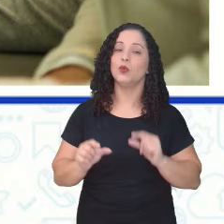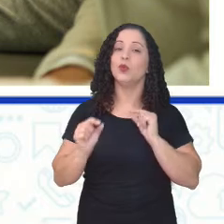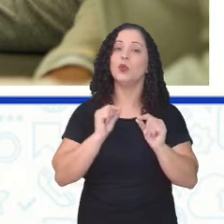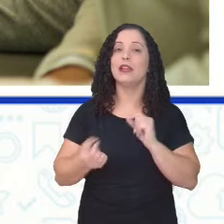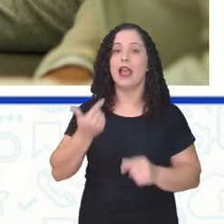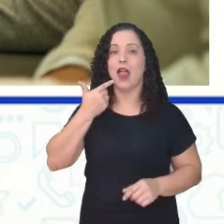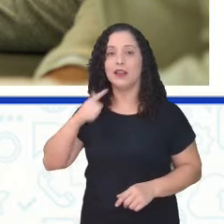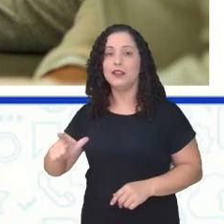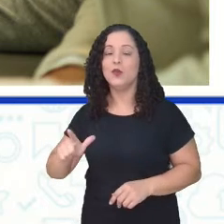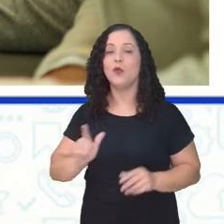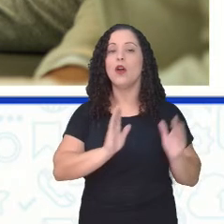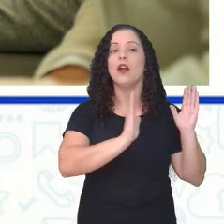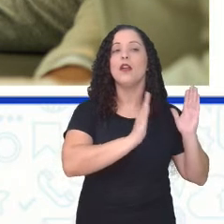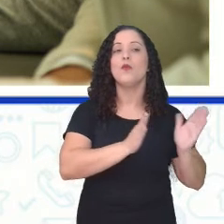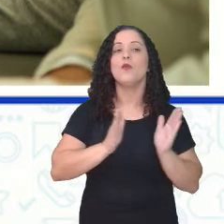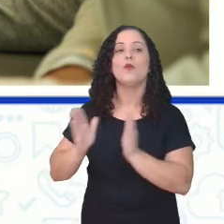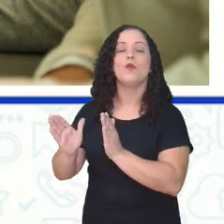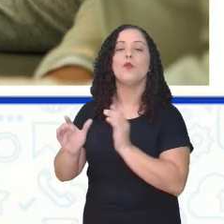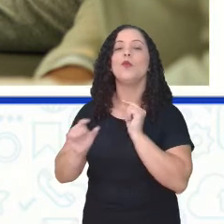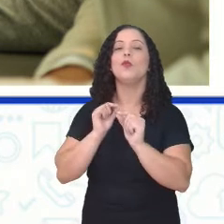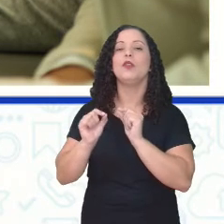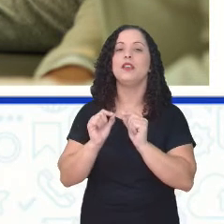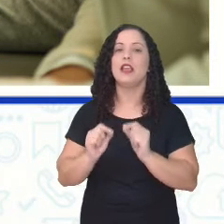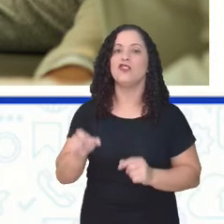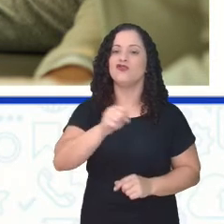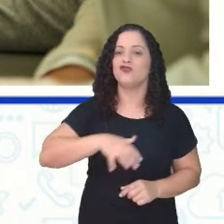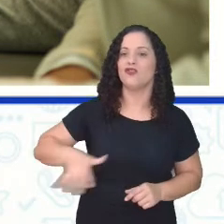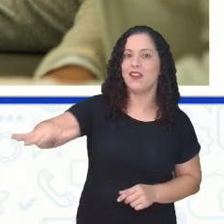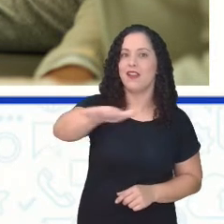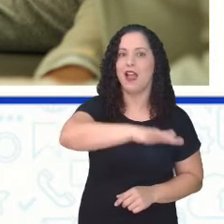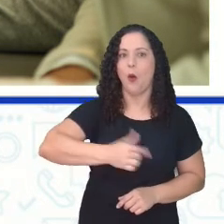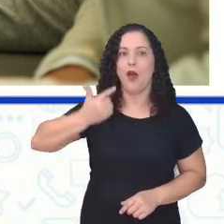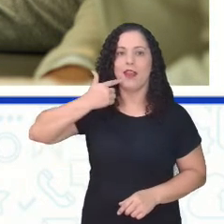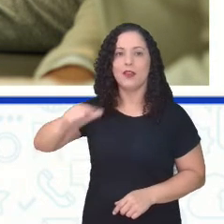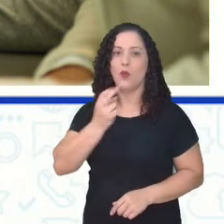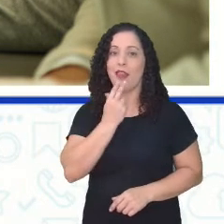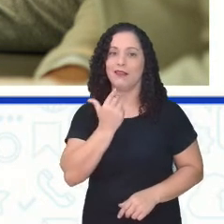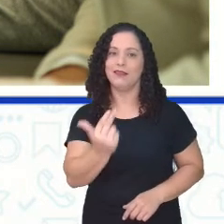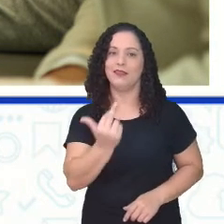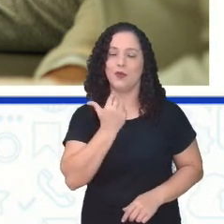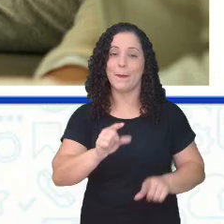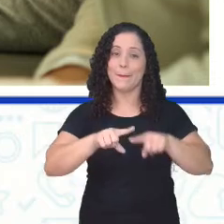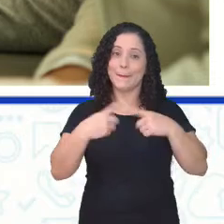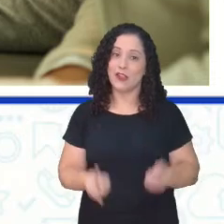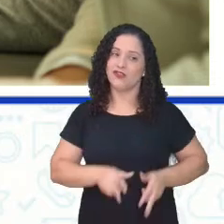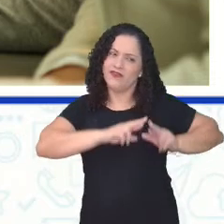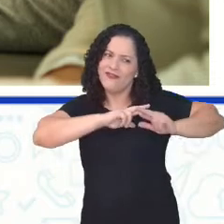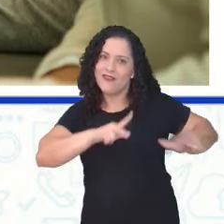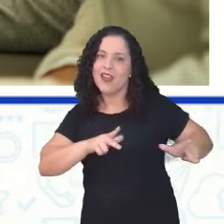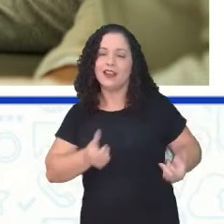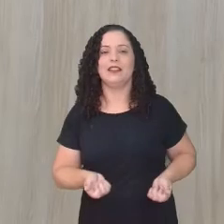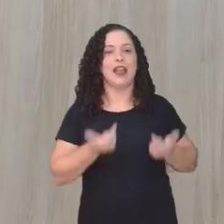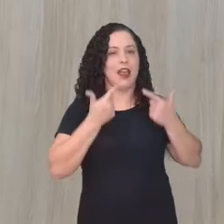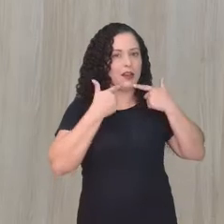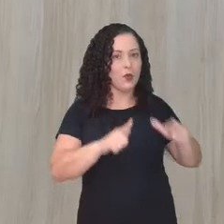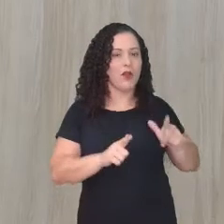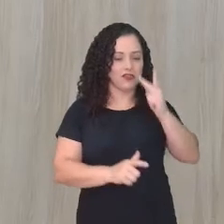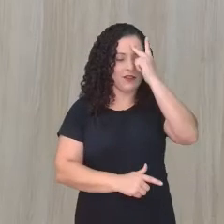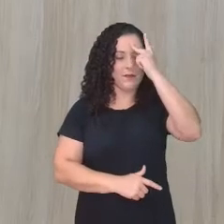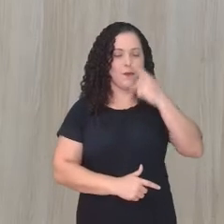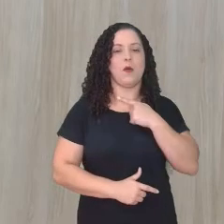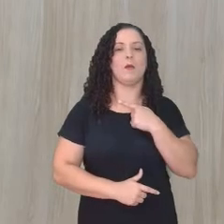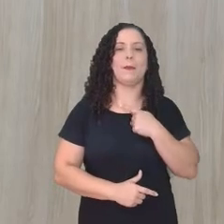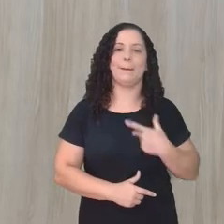língua é um processo coletivo, não é? Mas a linguagem é um processo individual. E